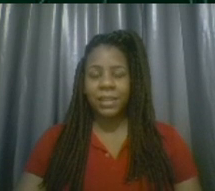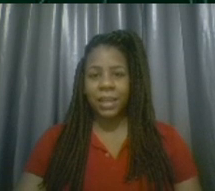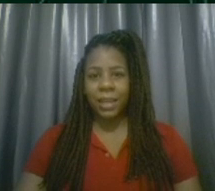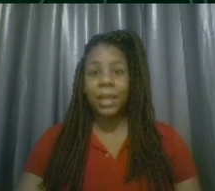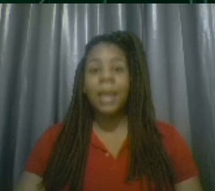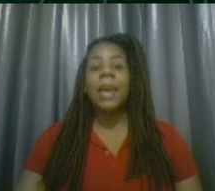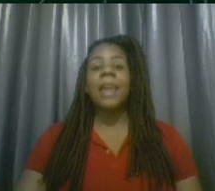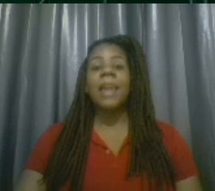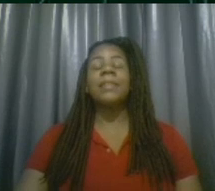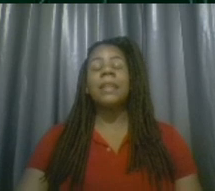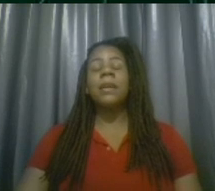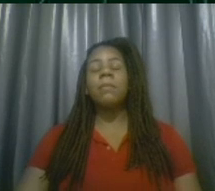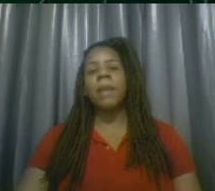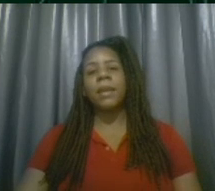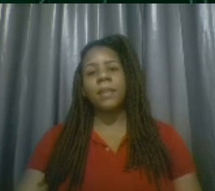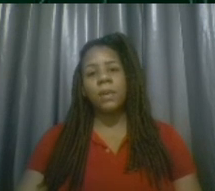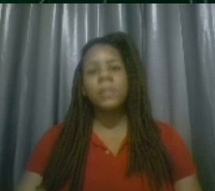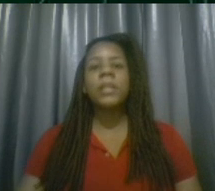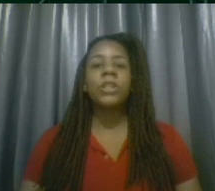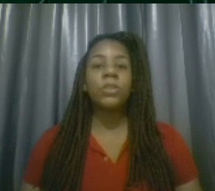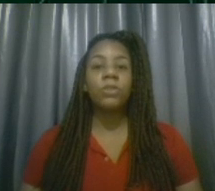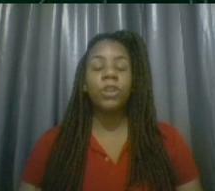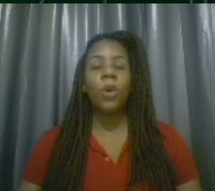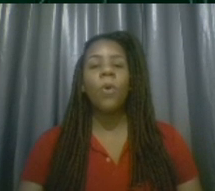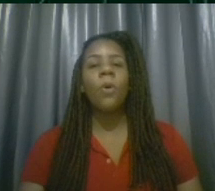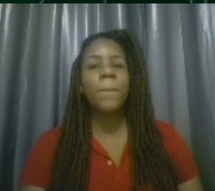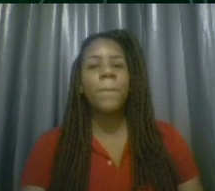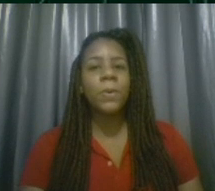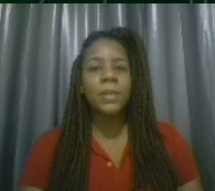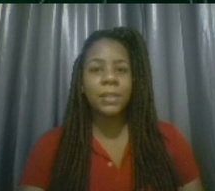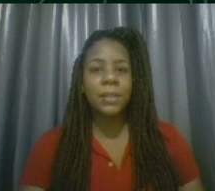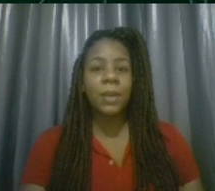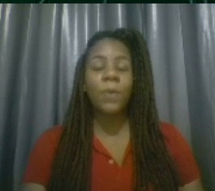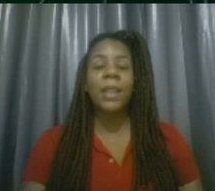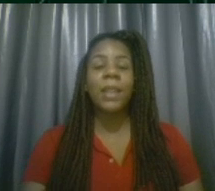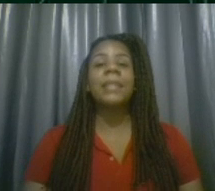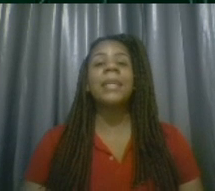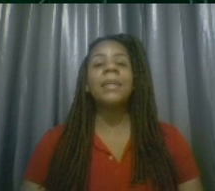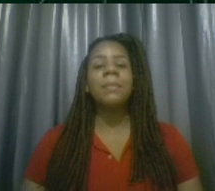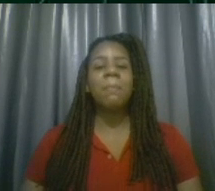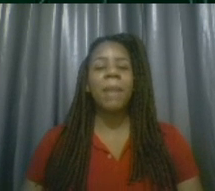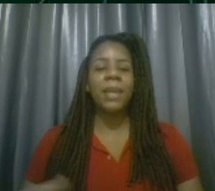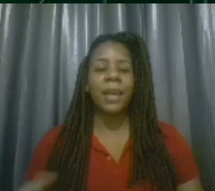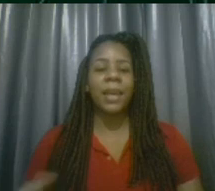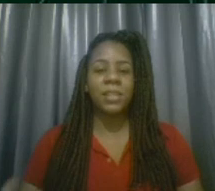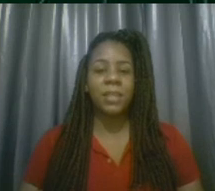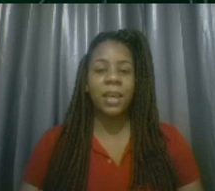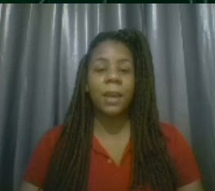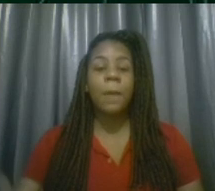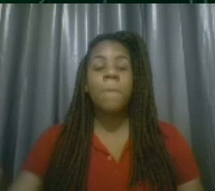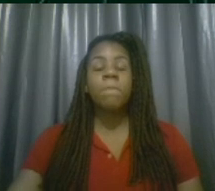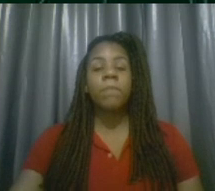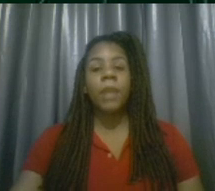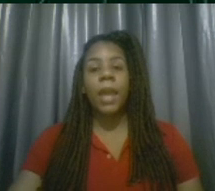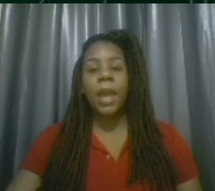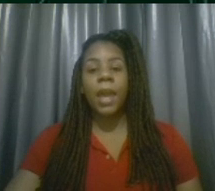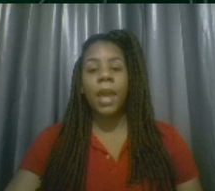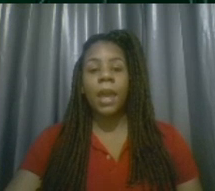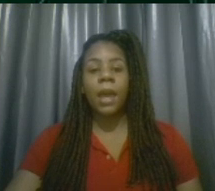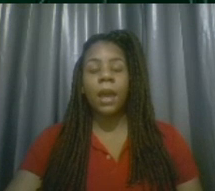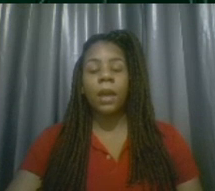frase aqui, ela também dá o sentido de oposição. Ela também quer dizer,